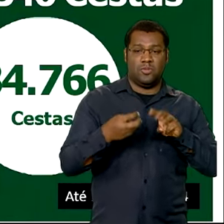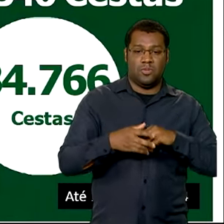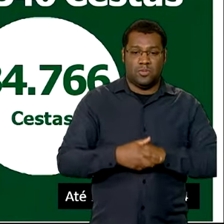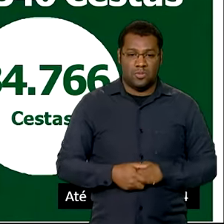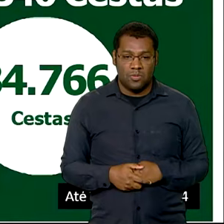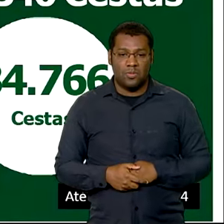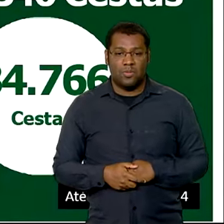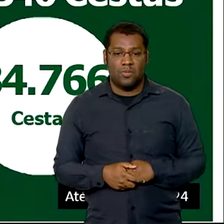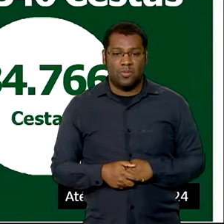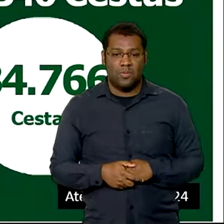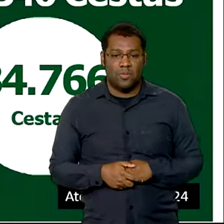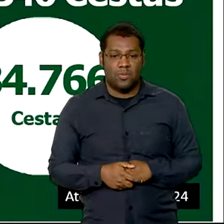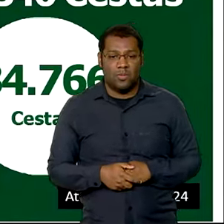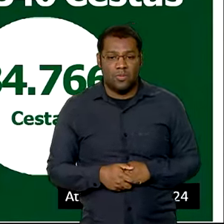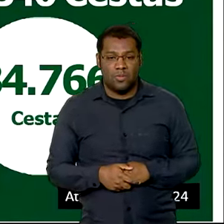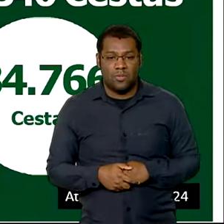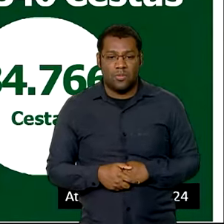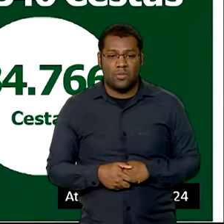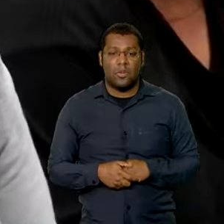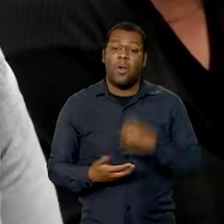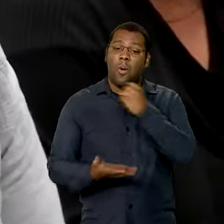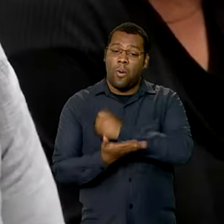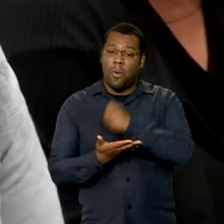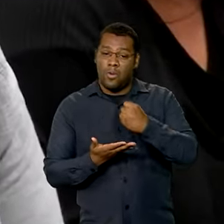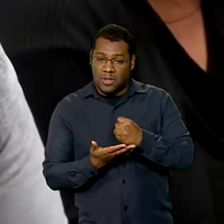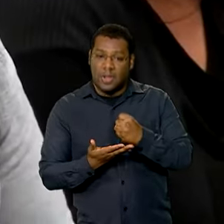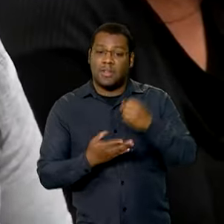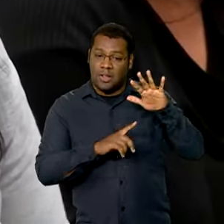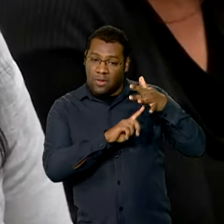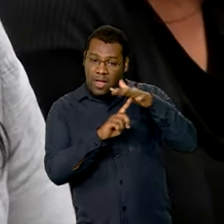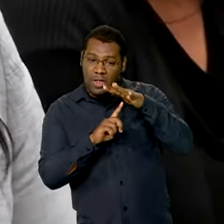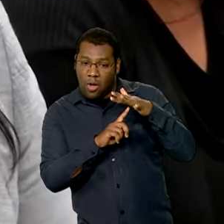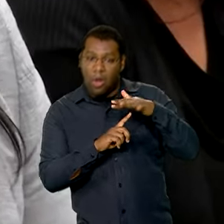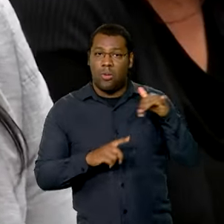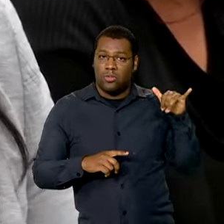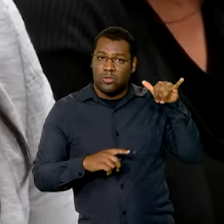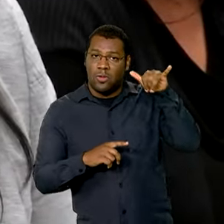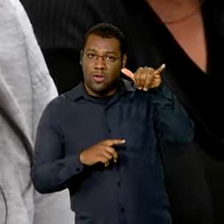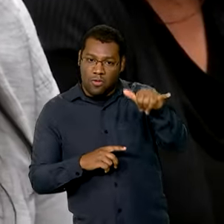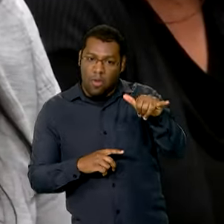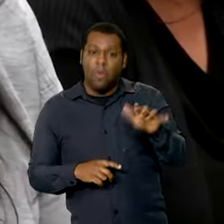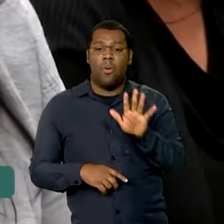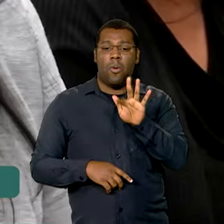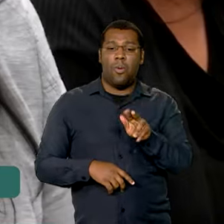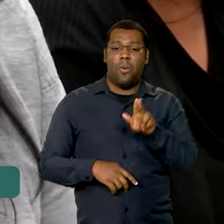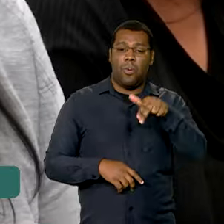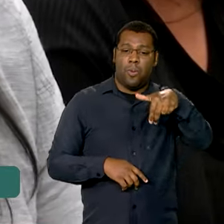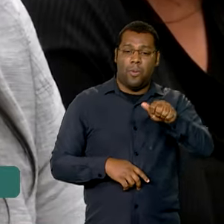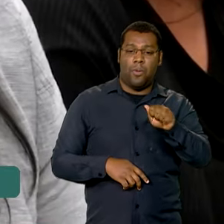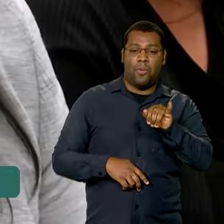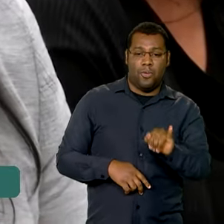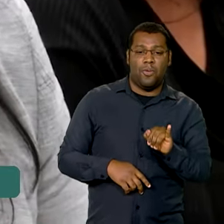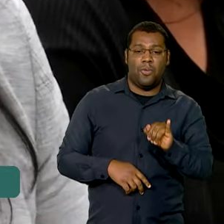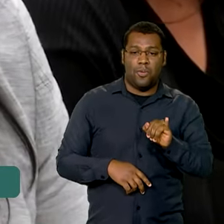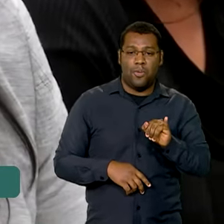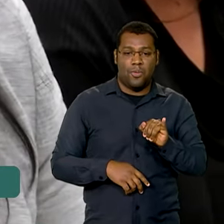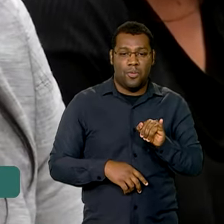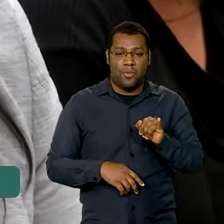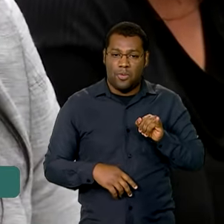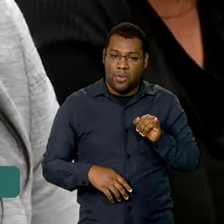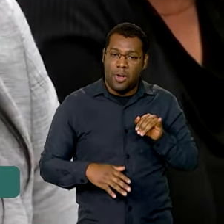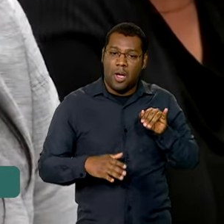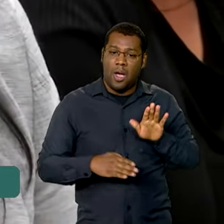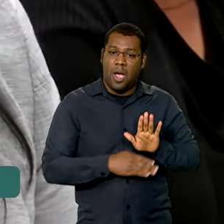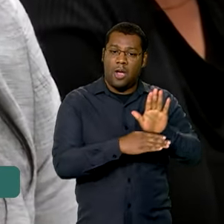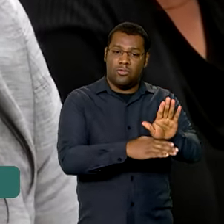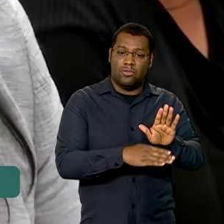essa contratação de aeronaves e Funai vai novamente Faz esse trabalho de Distribuição e entrega as cestas